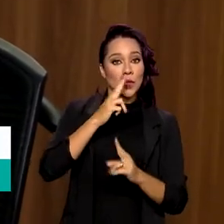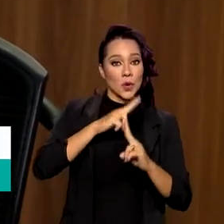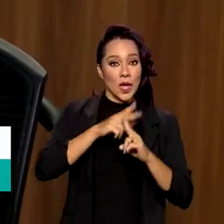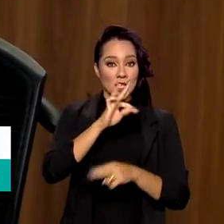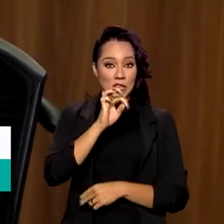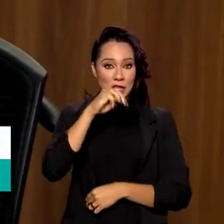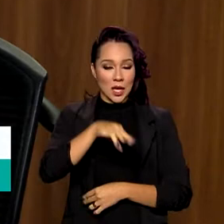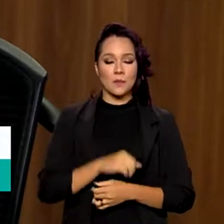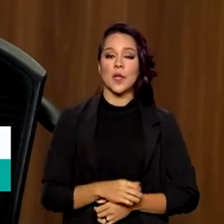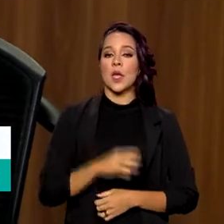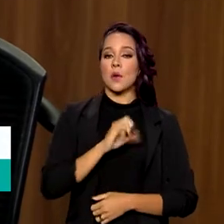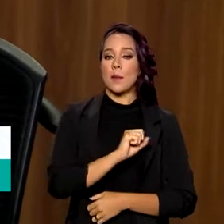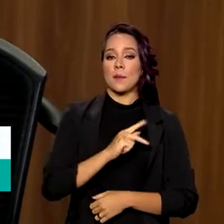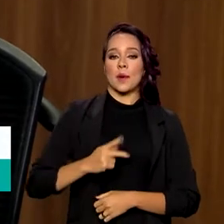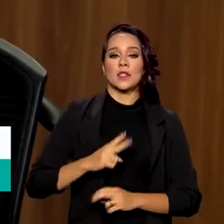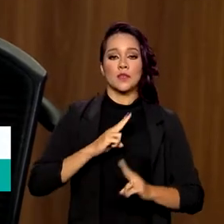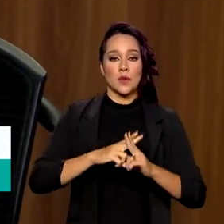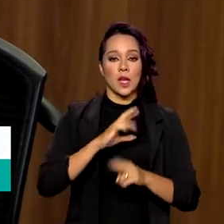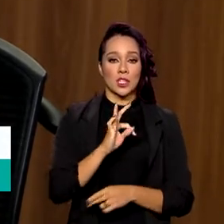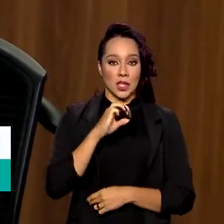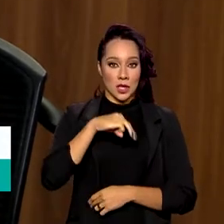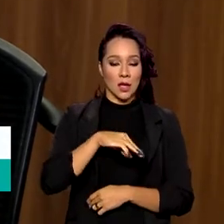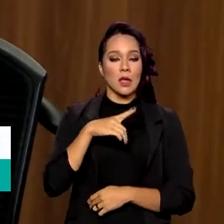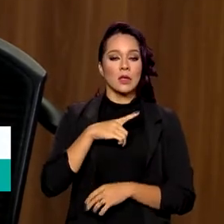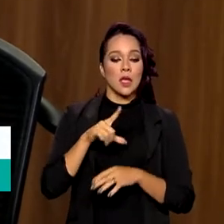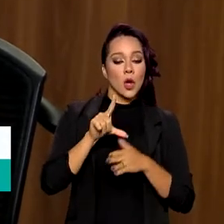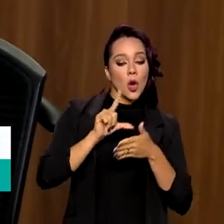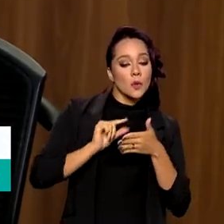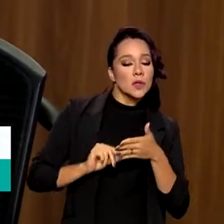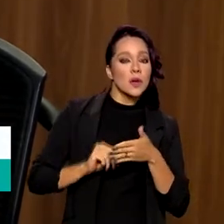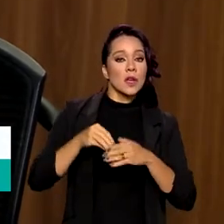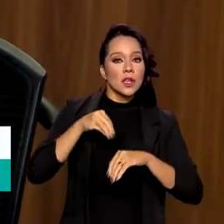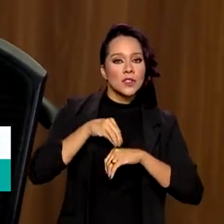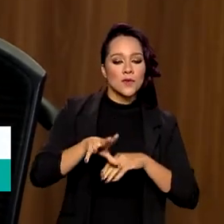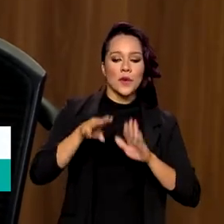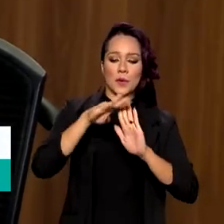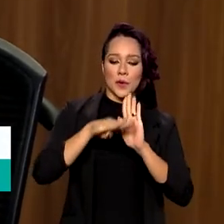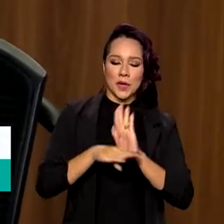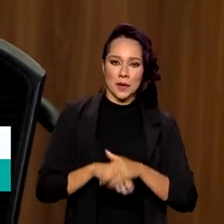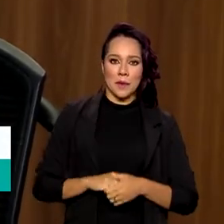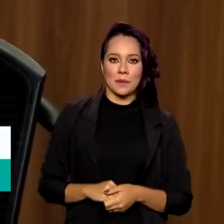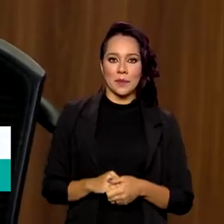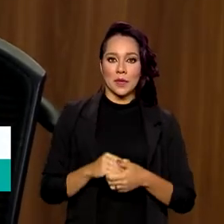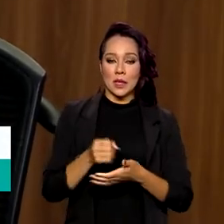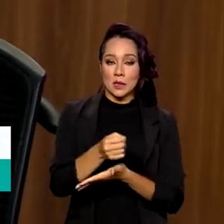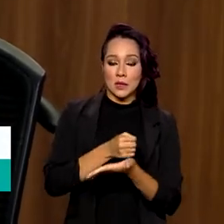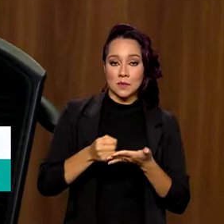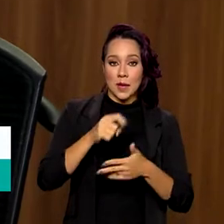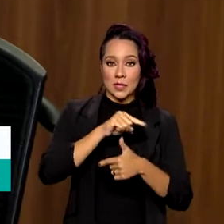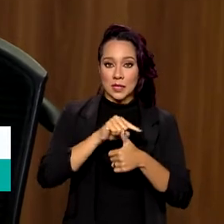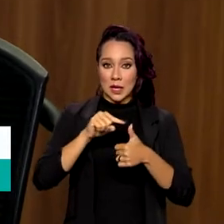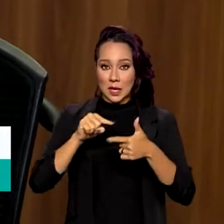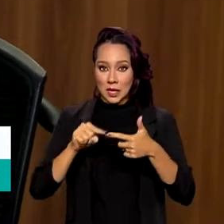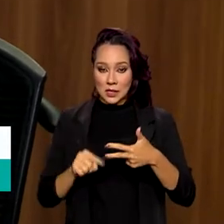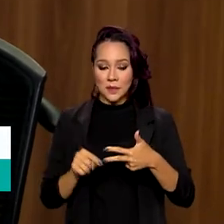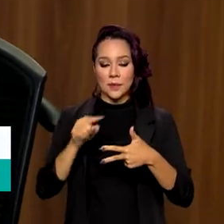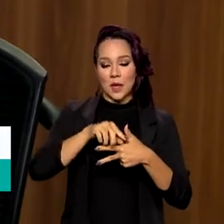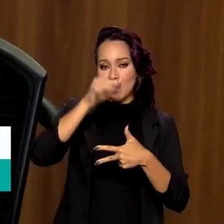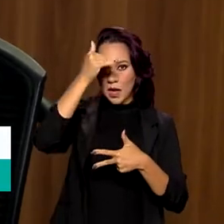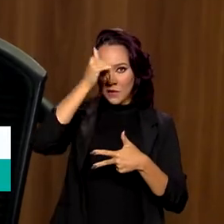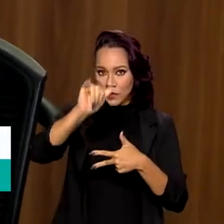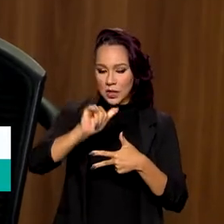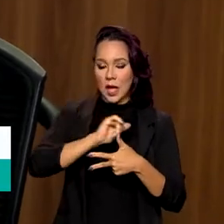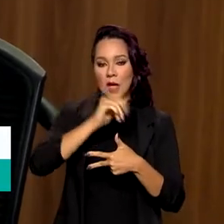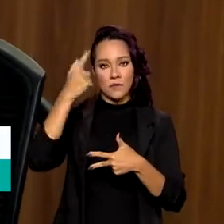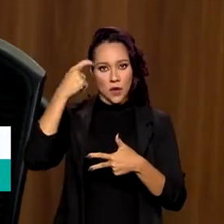o aplicativo Caixa tem ali dentro tem uma opção que div programa dentro dos três pilares que ele tem que é a parte de prevenção